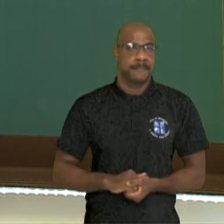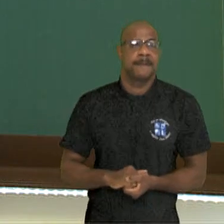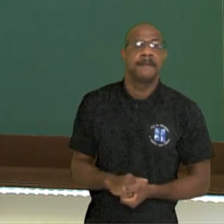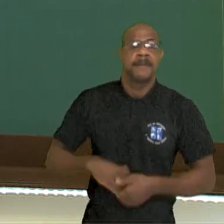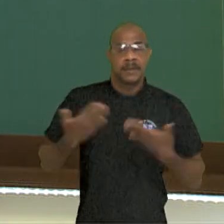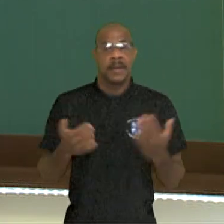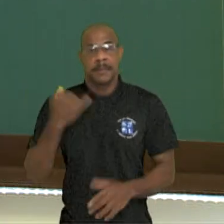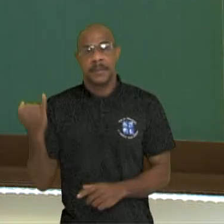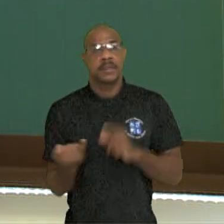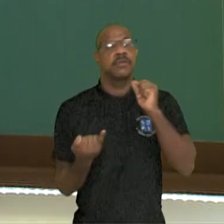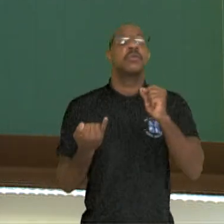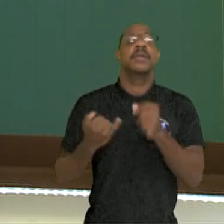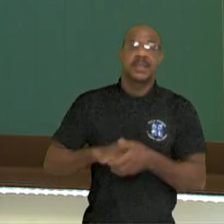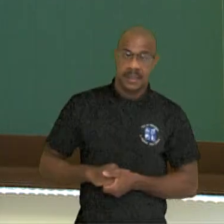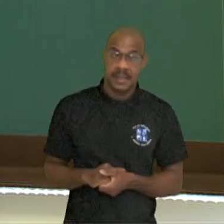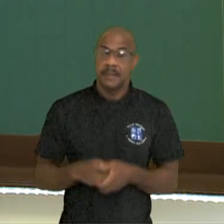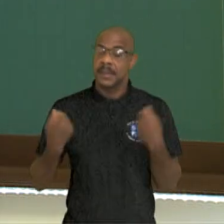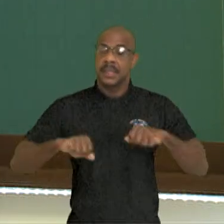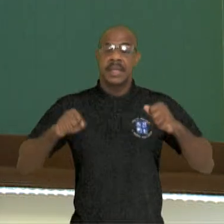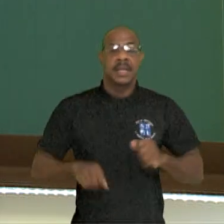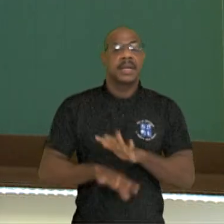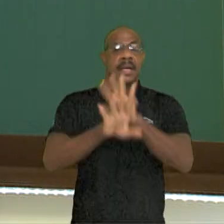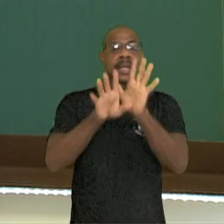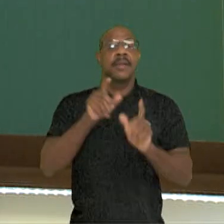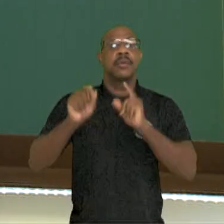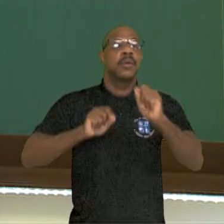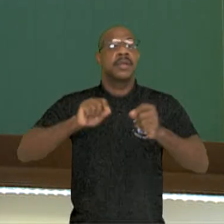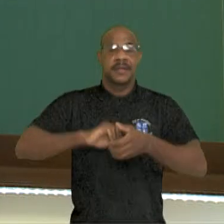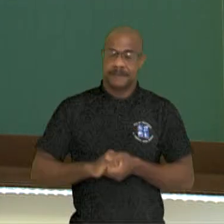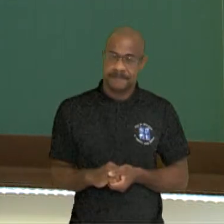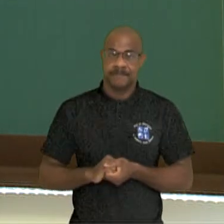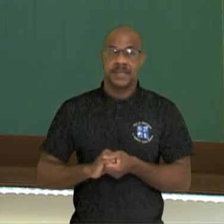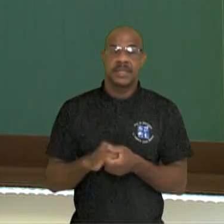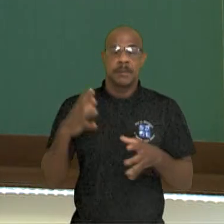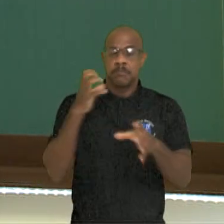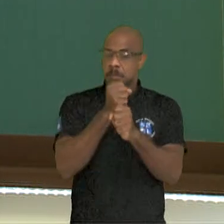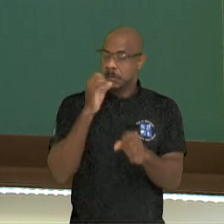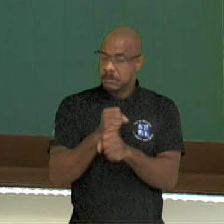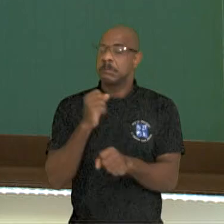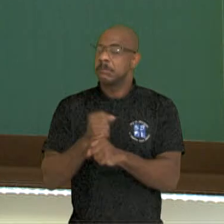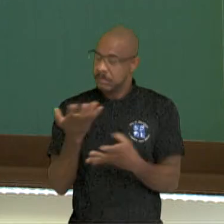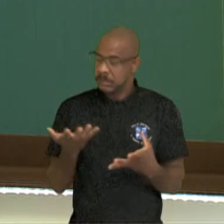Então é importante termos muito claro esses cálculos que